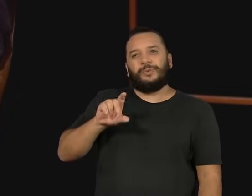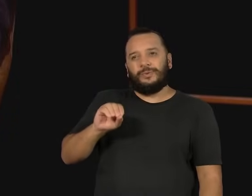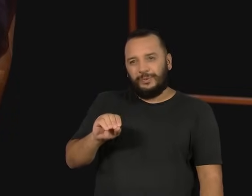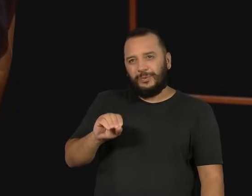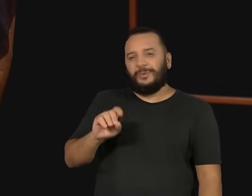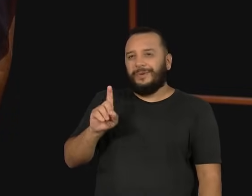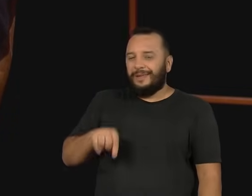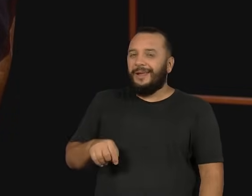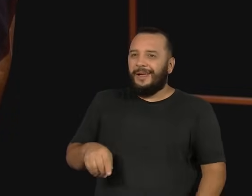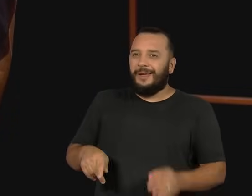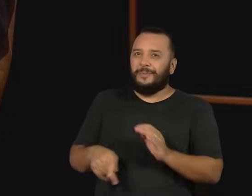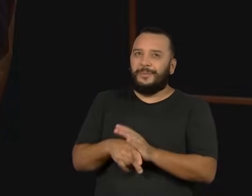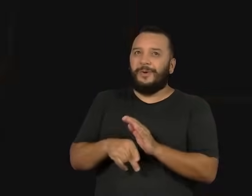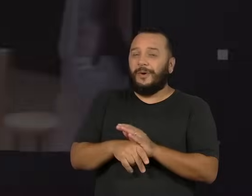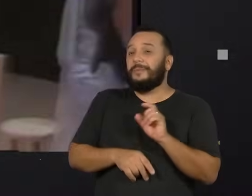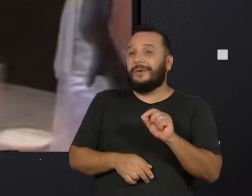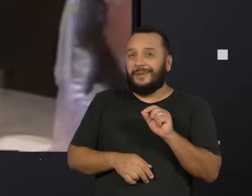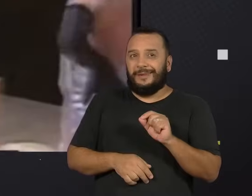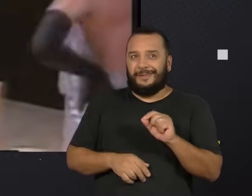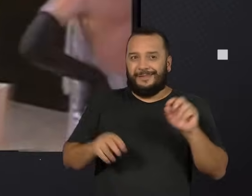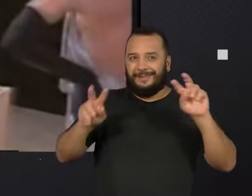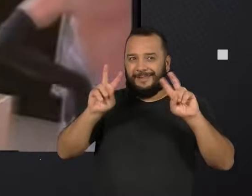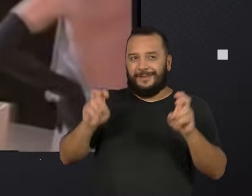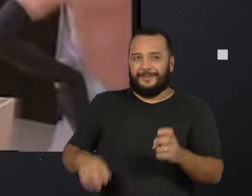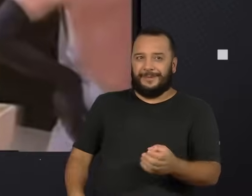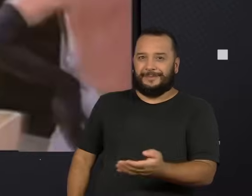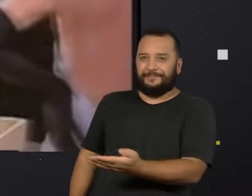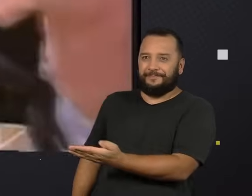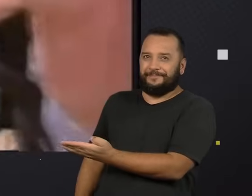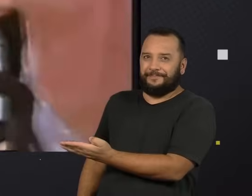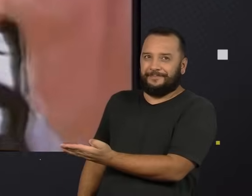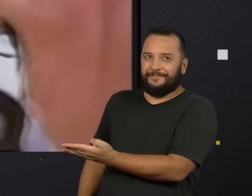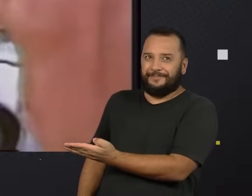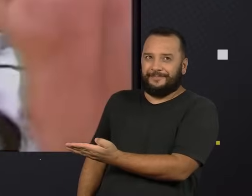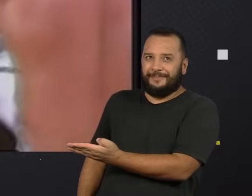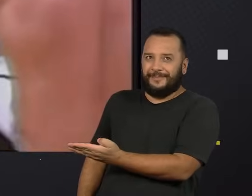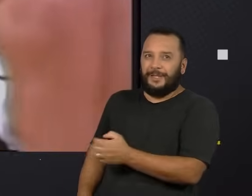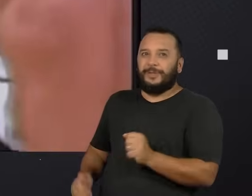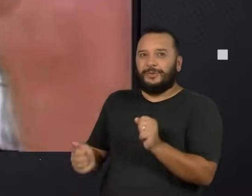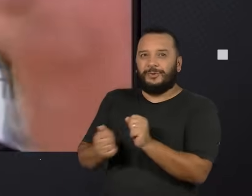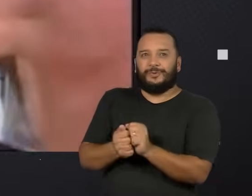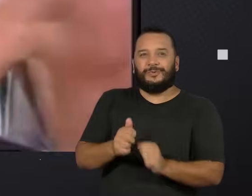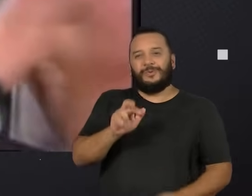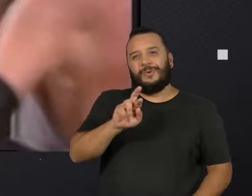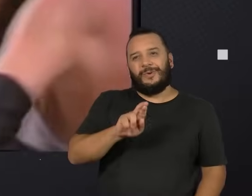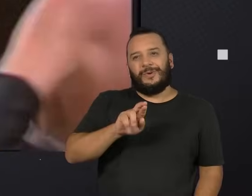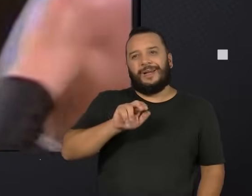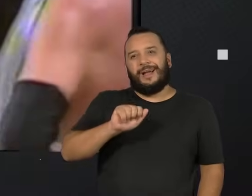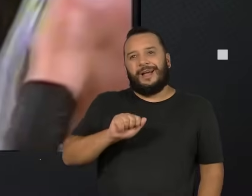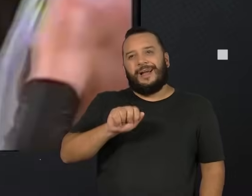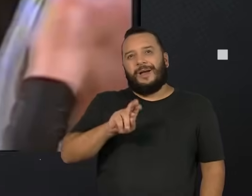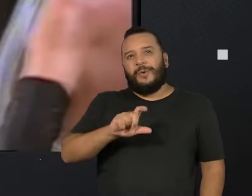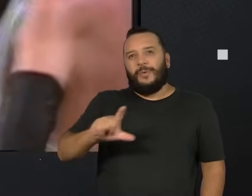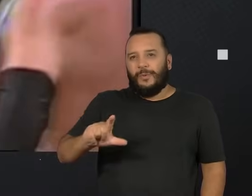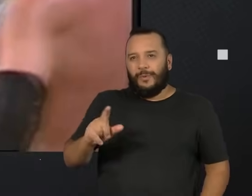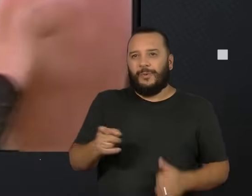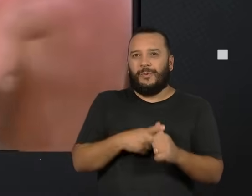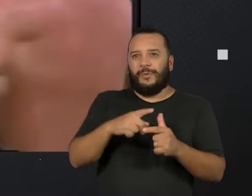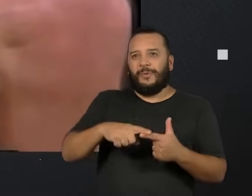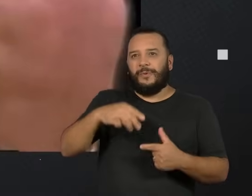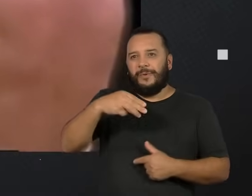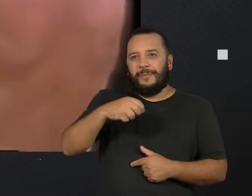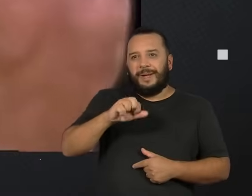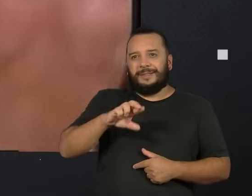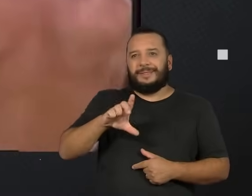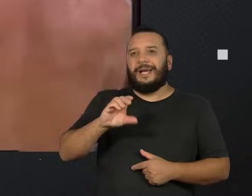foi As Boas, de Jean Genet, né, com Raul Cortez atuando, ele e Marcelo